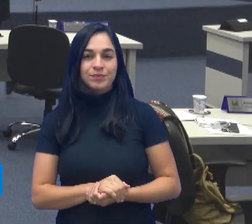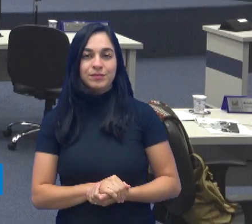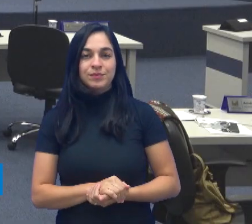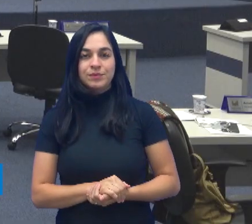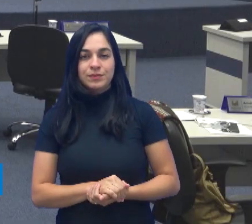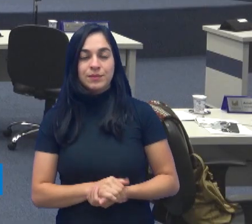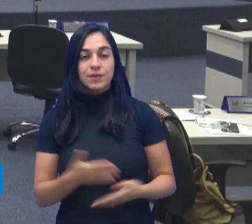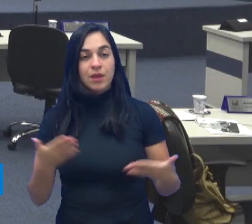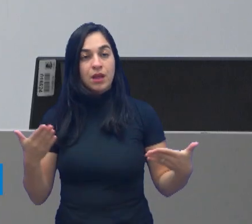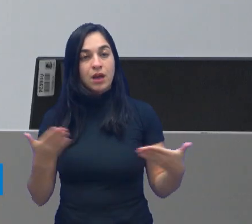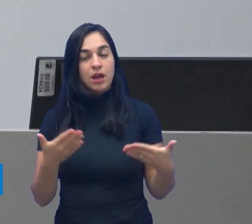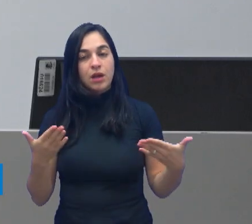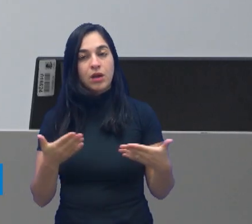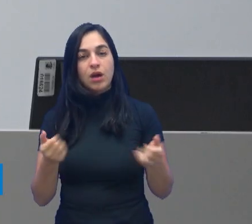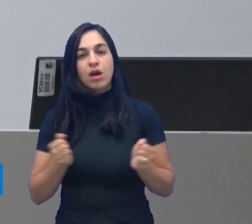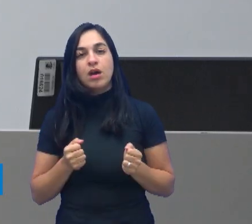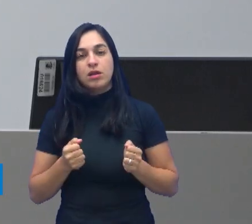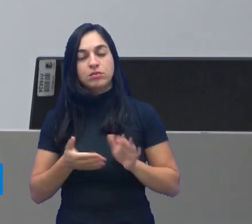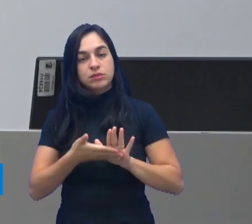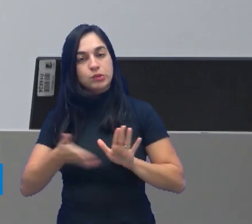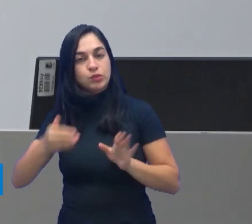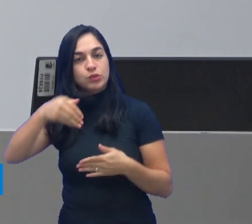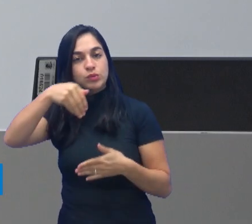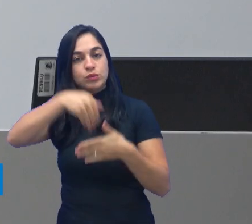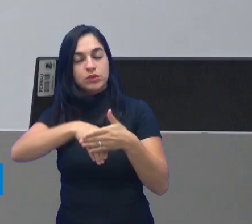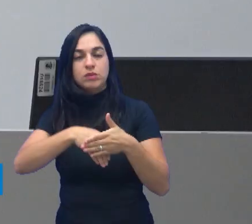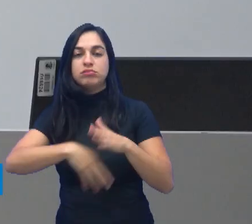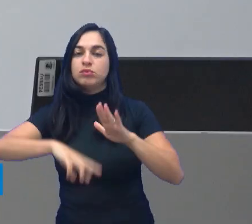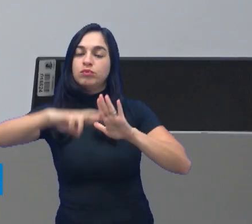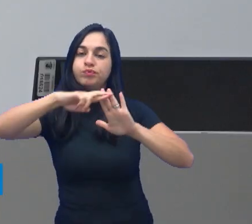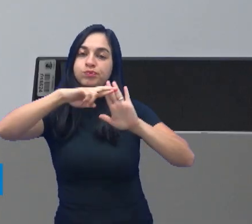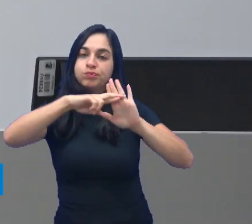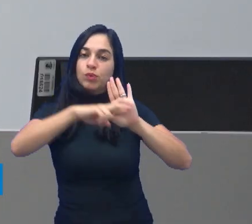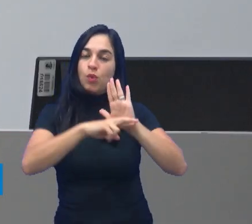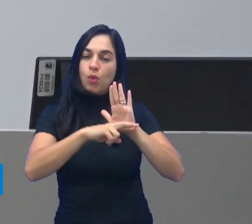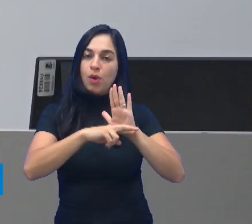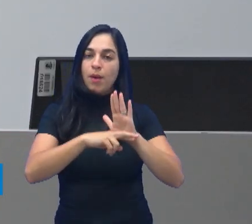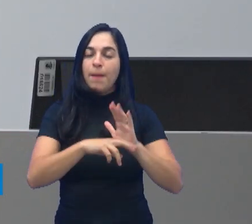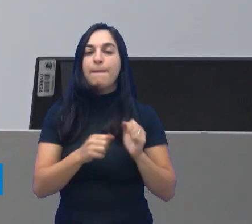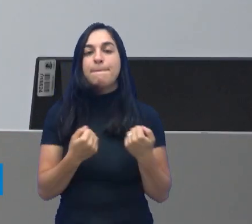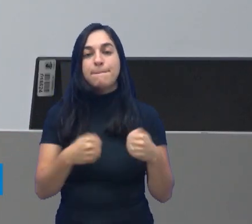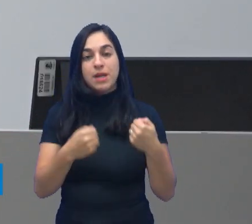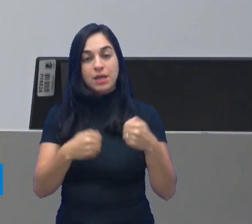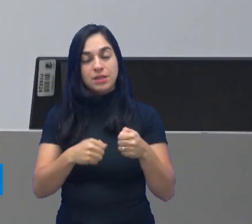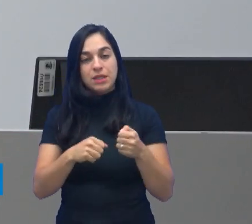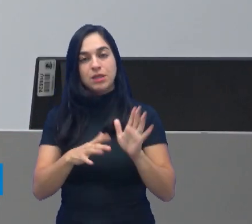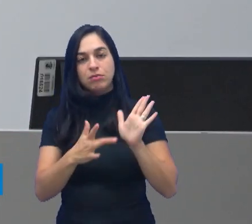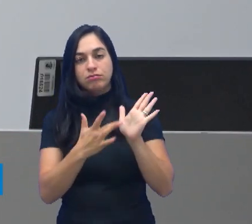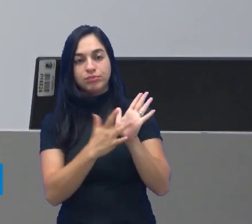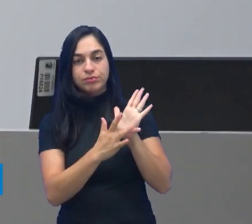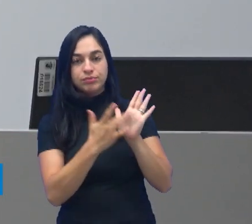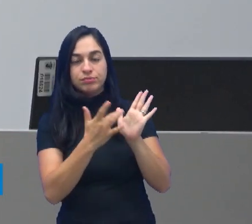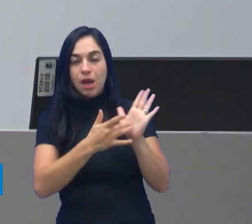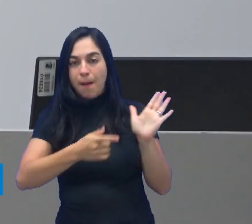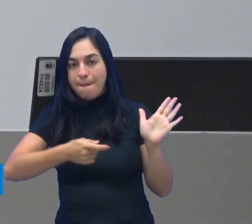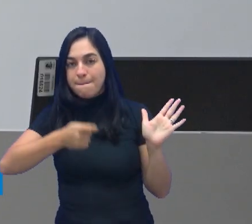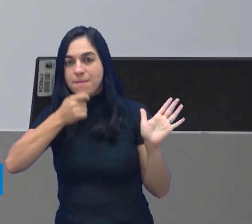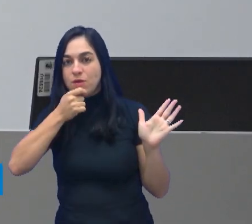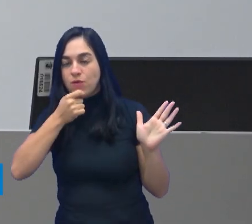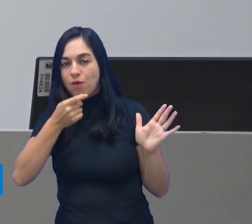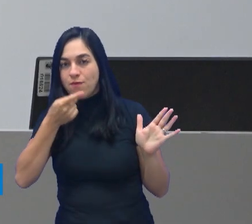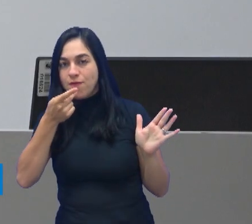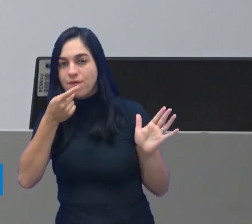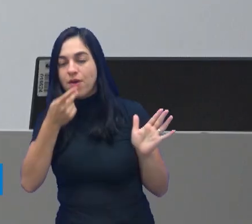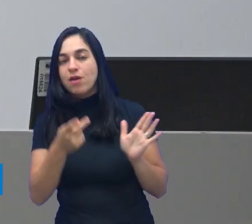Passaremos agora ao processo de votação. Solicito que nos termos regimentais os votos das abstenções sejam registrados no microfone antes do término de cada